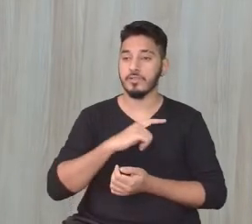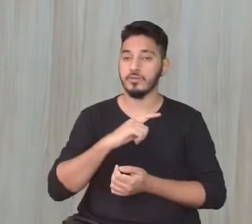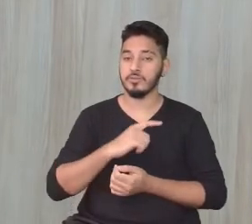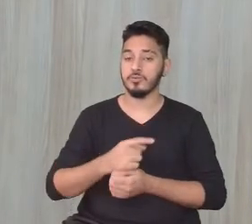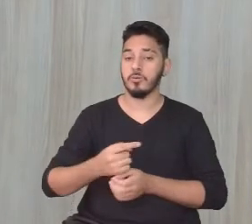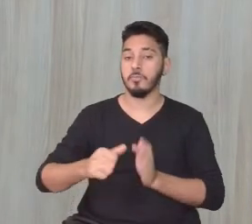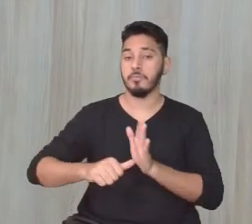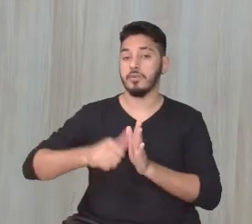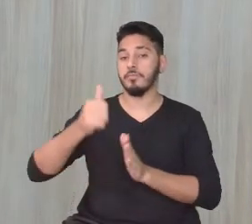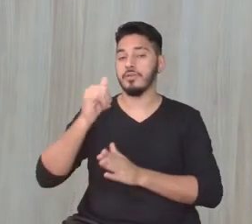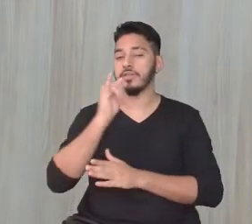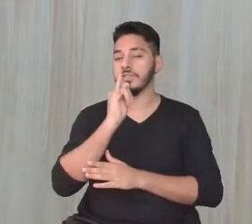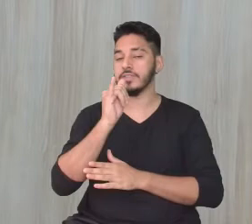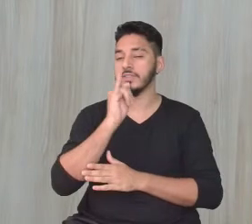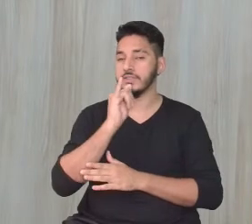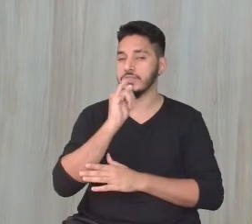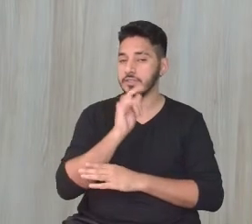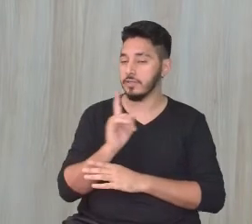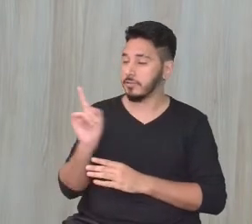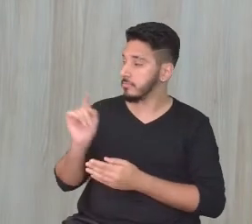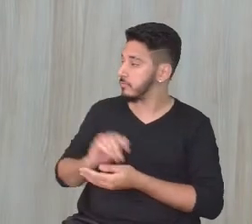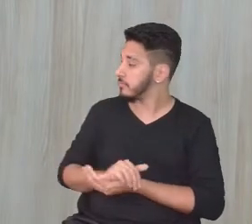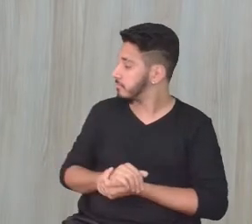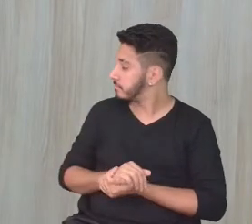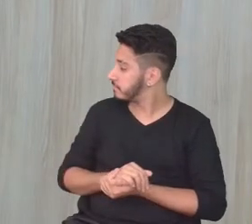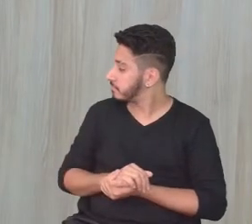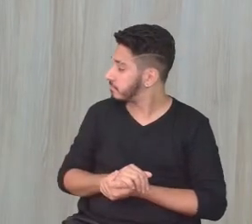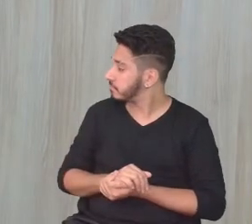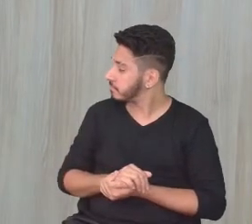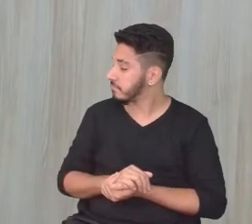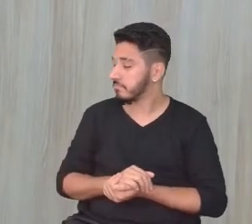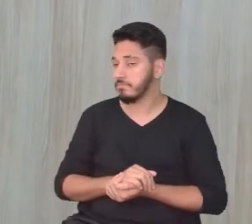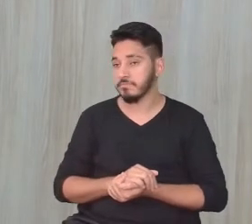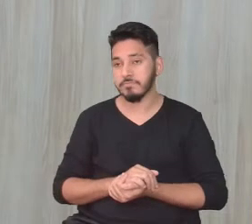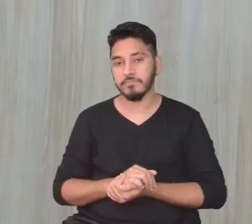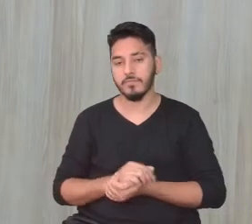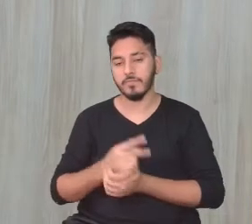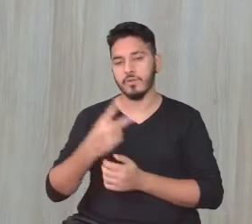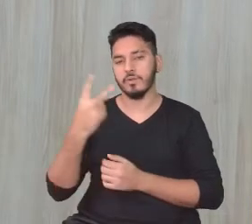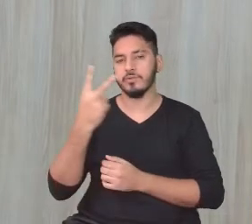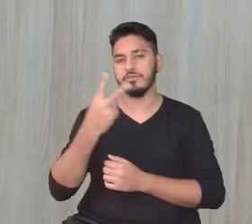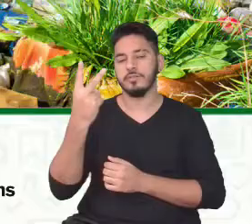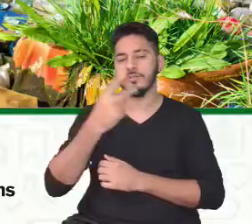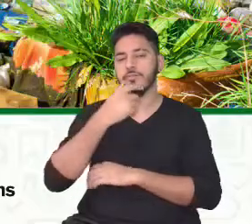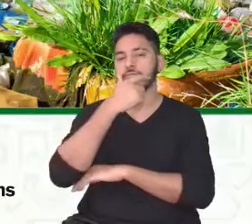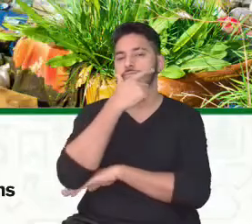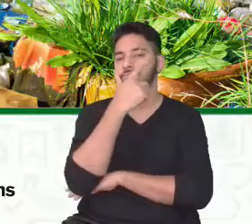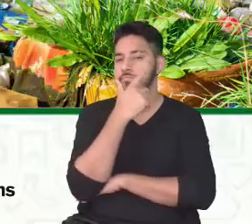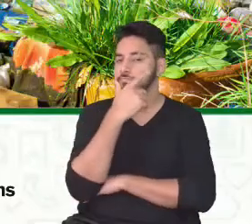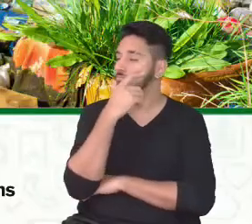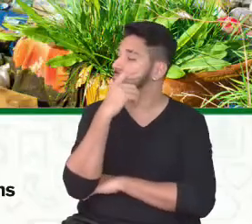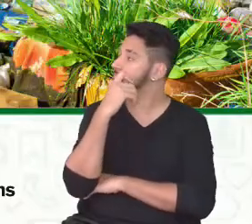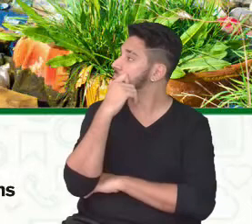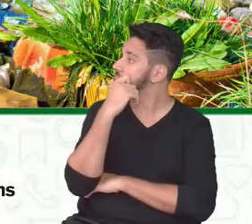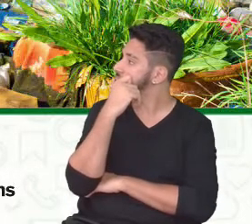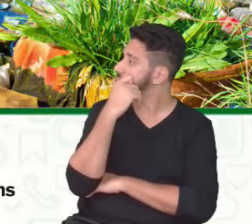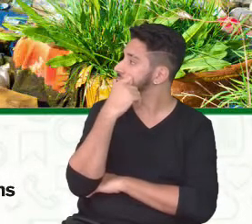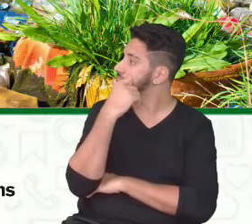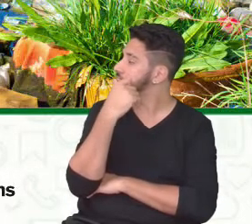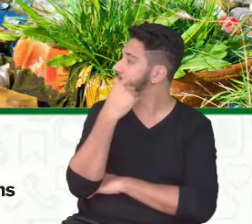O primeiro exemplo de um pacto promovido pela ação humana Olha o segundo Professor olha aí ó